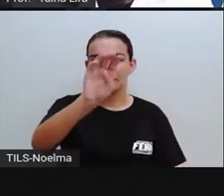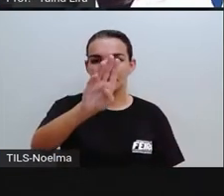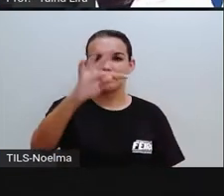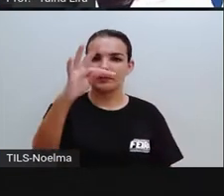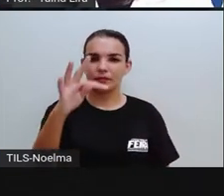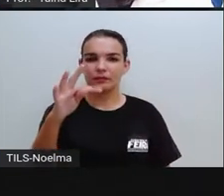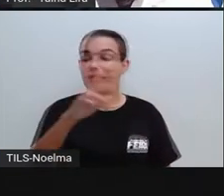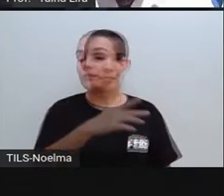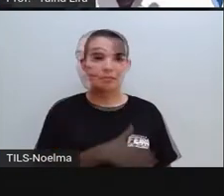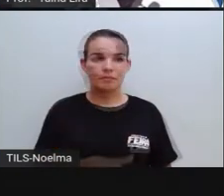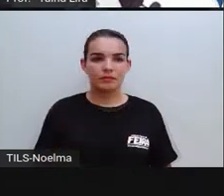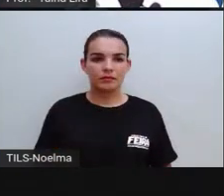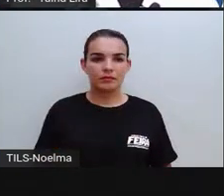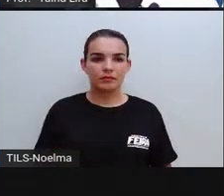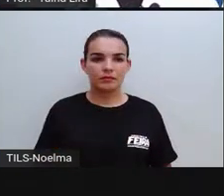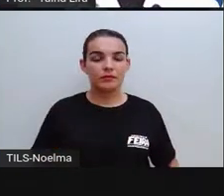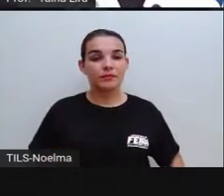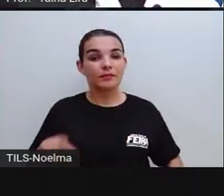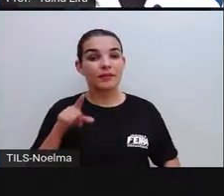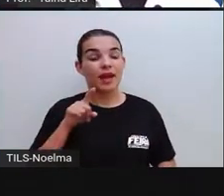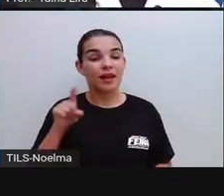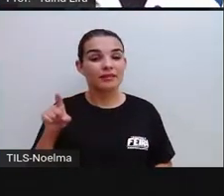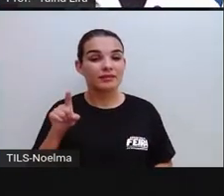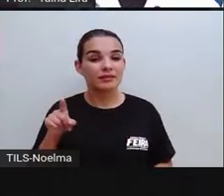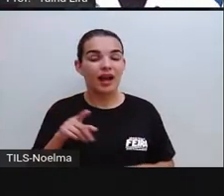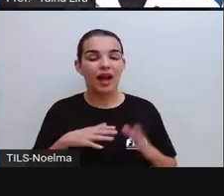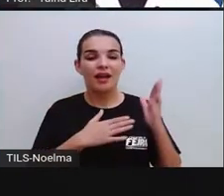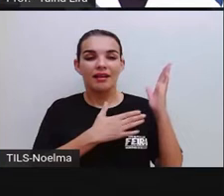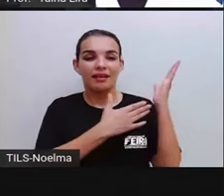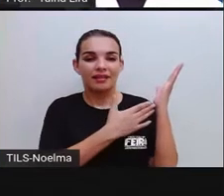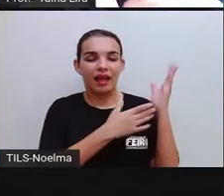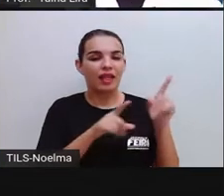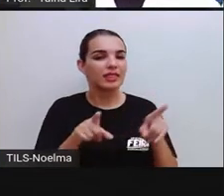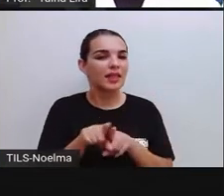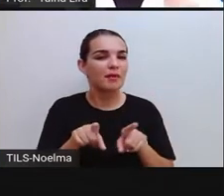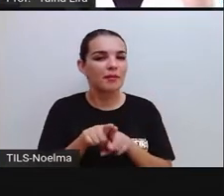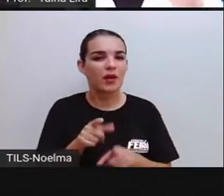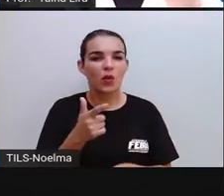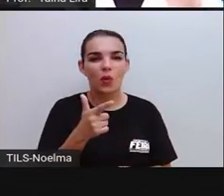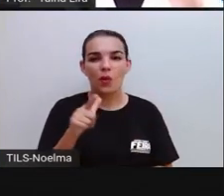trabalha, certo? Bom, aqui, pessoal, mais um